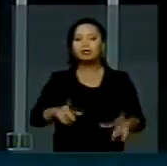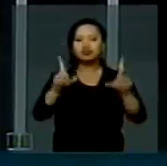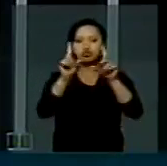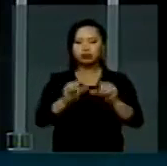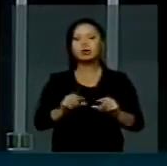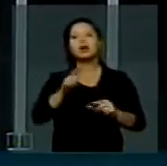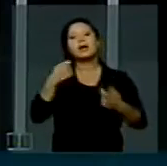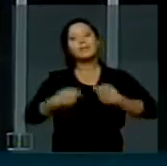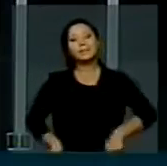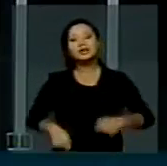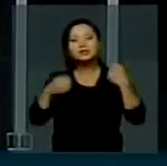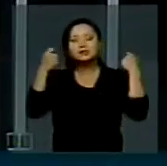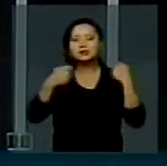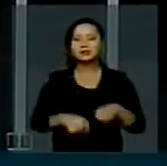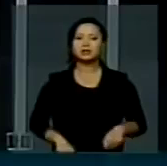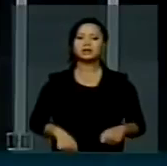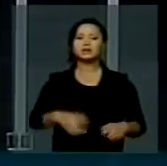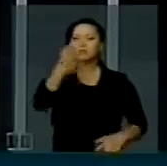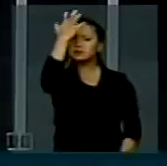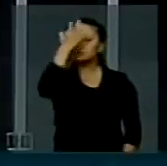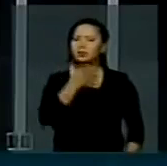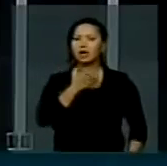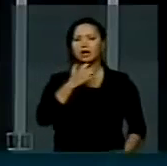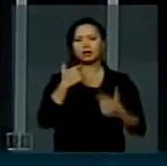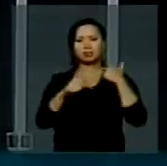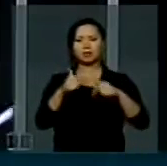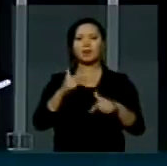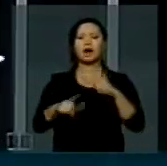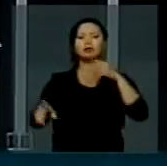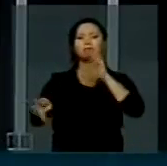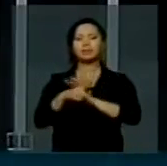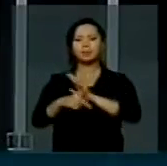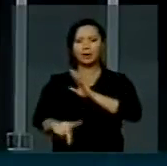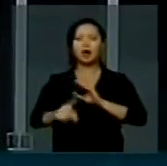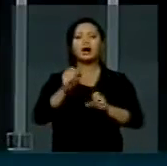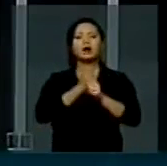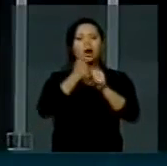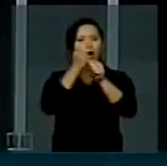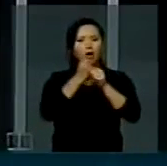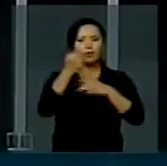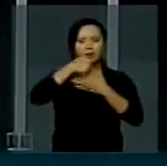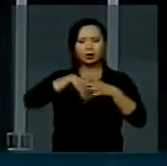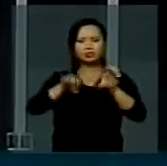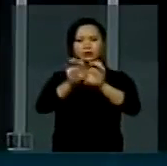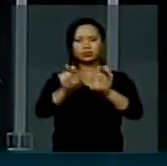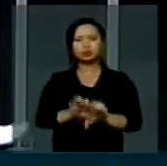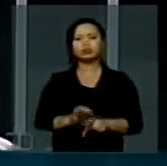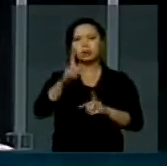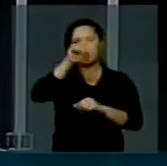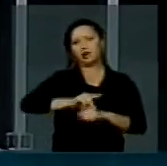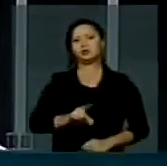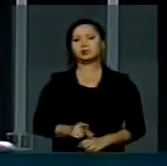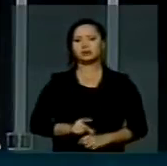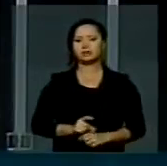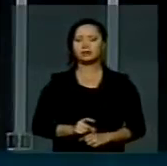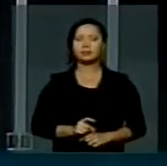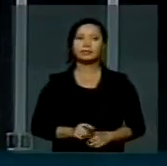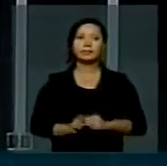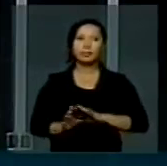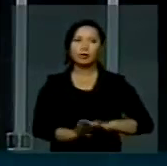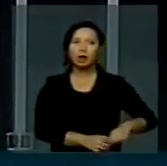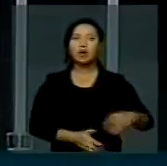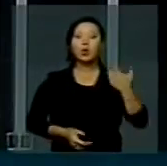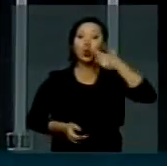é exatamente a celeridade na execução das obras estruturantes que o país tanto necessita. Outra preocupação